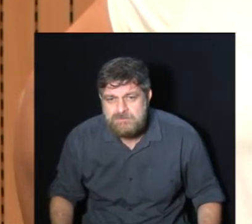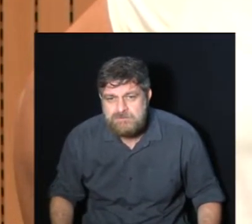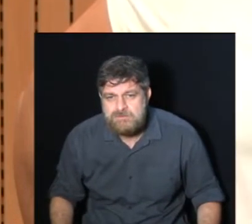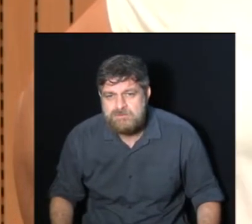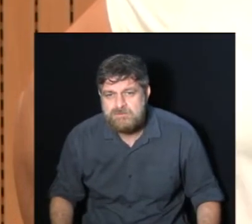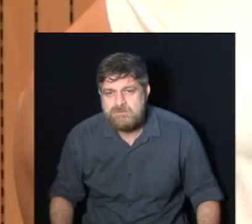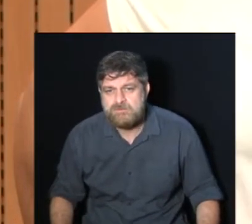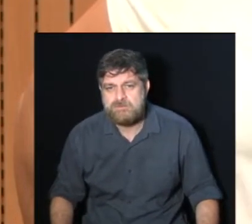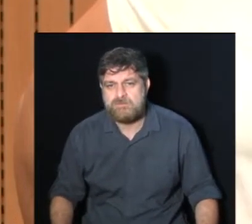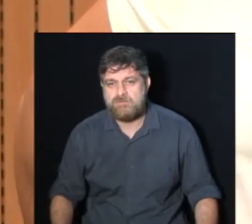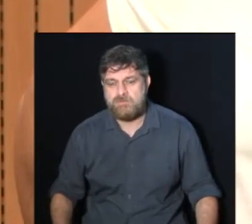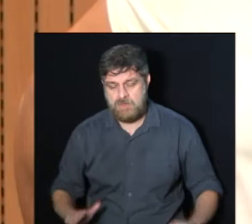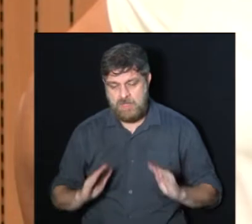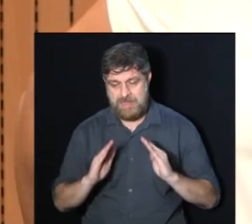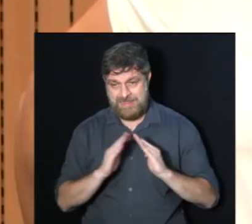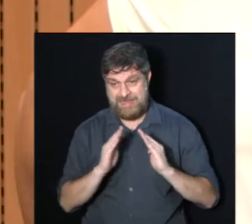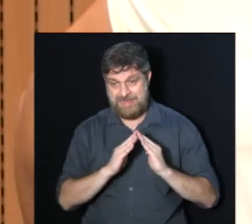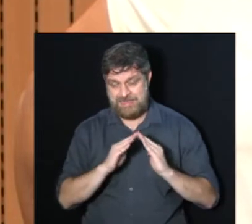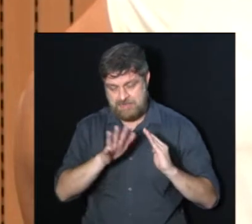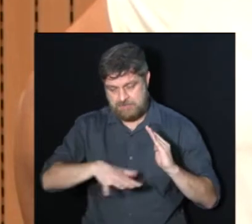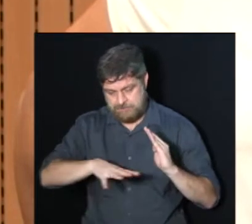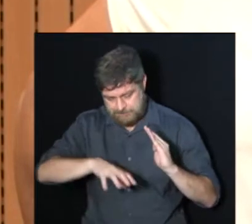ensinamentos que a gente tem na casa.